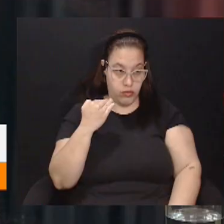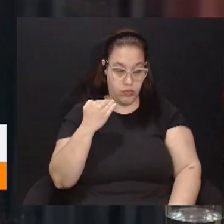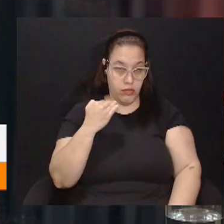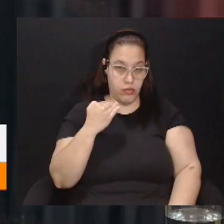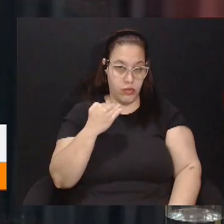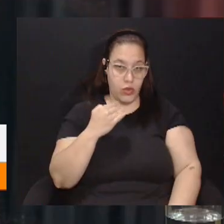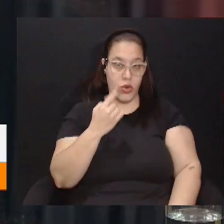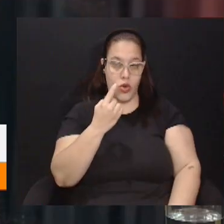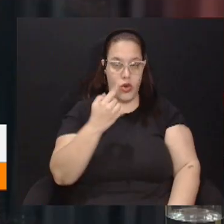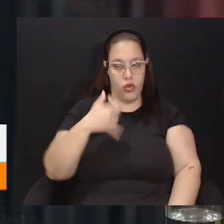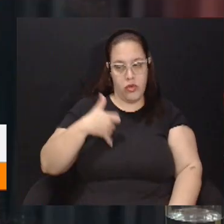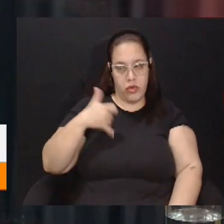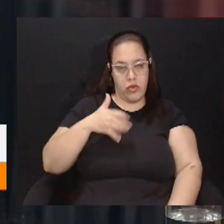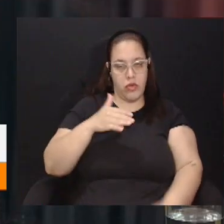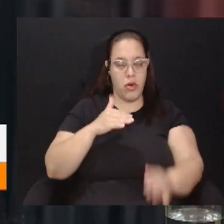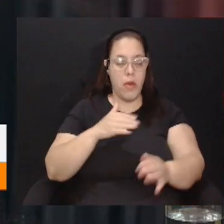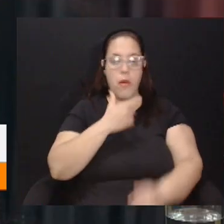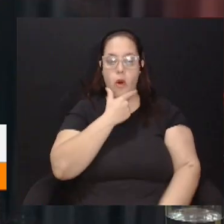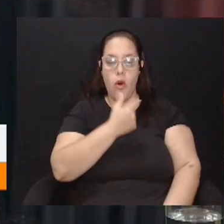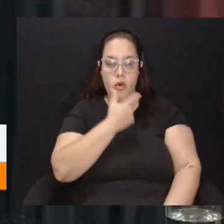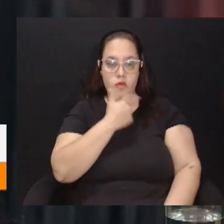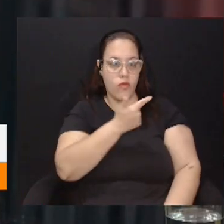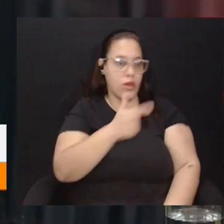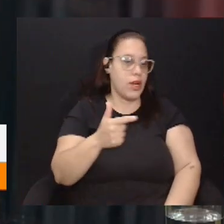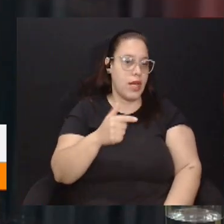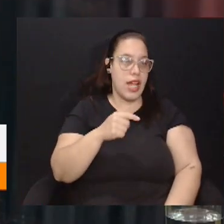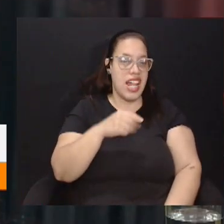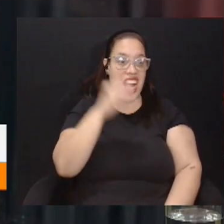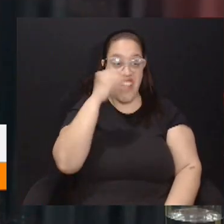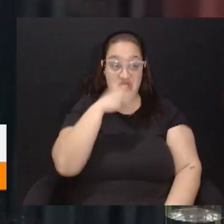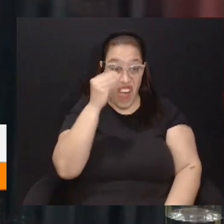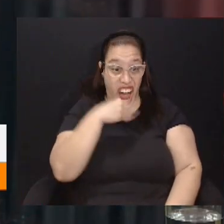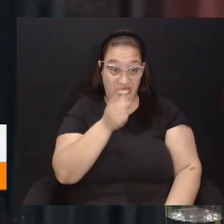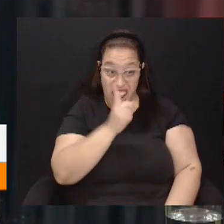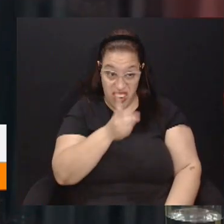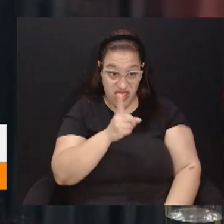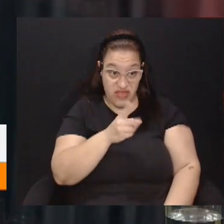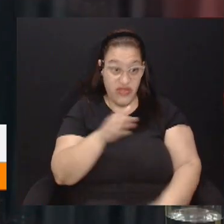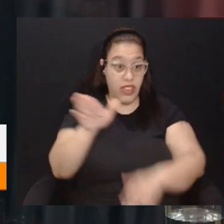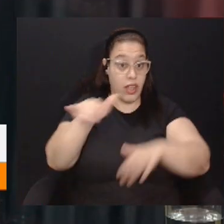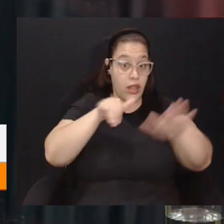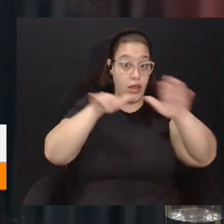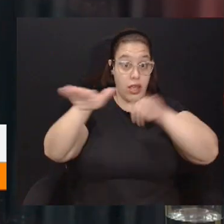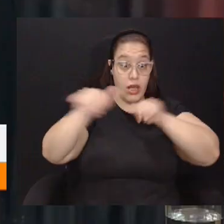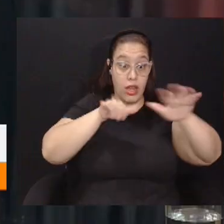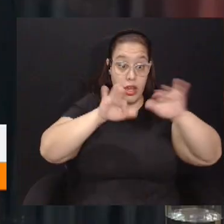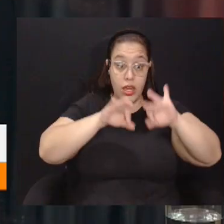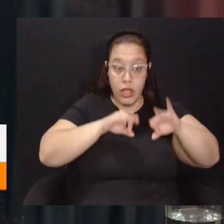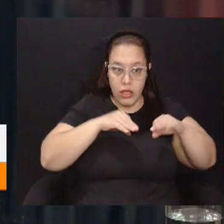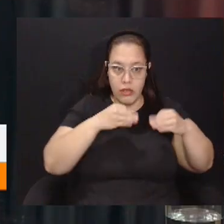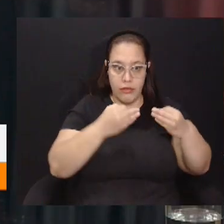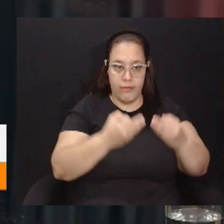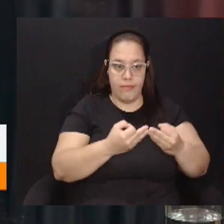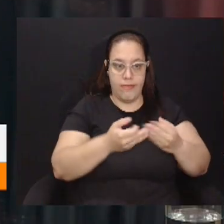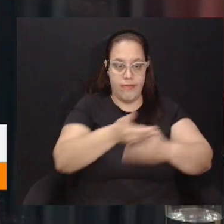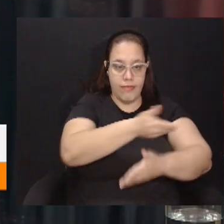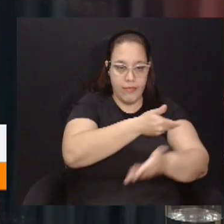1 ano, macho, sem defeito, e você chama a família para